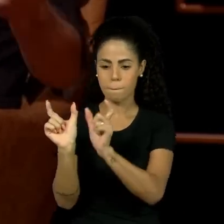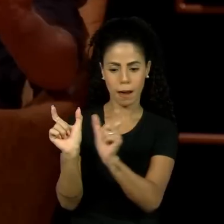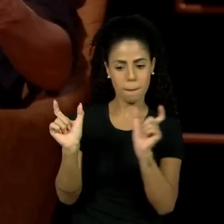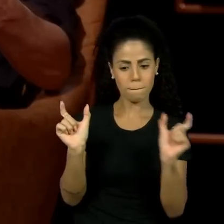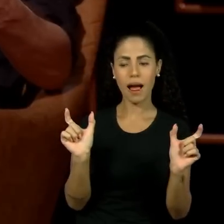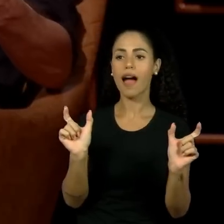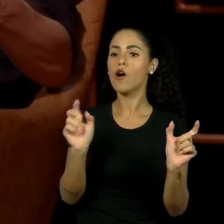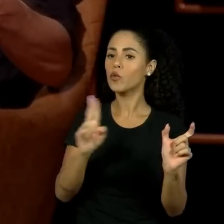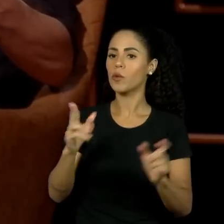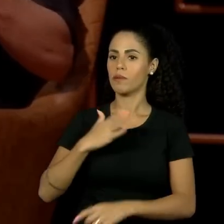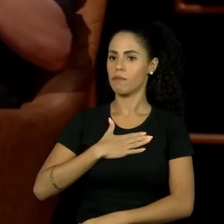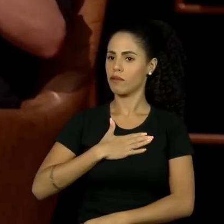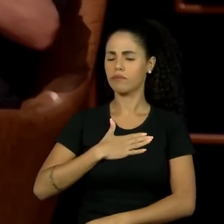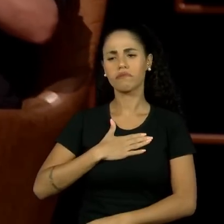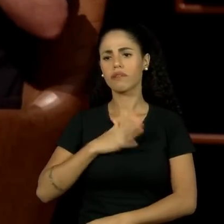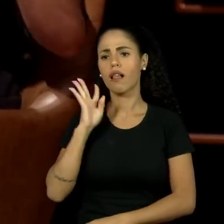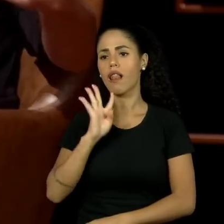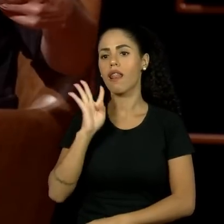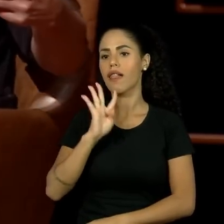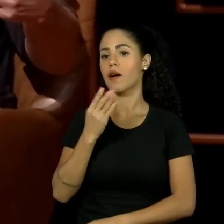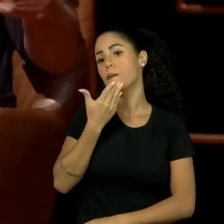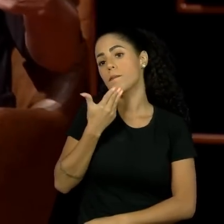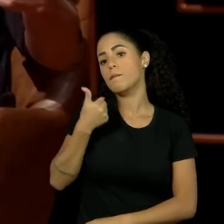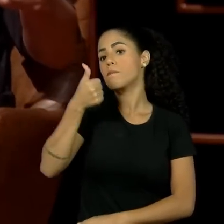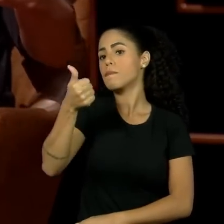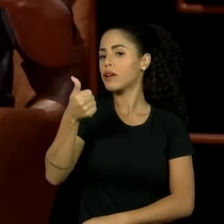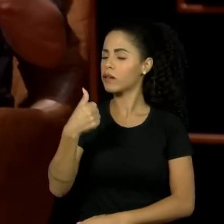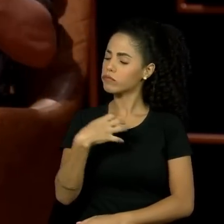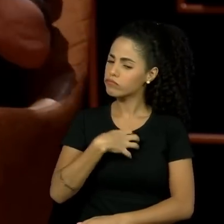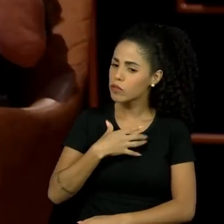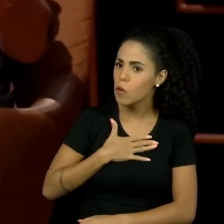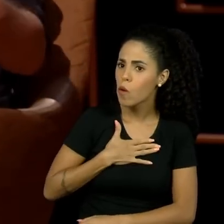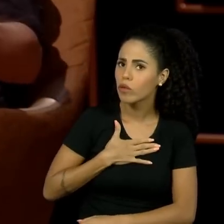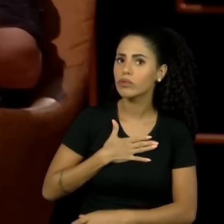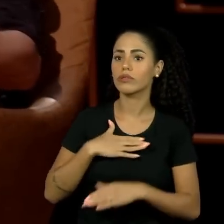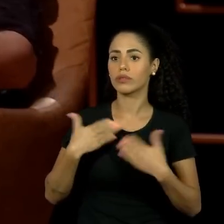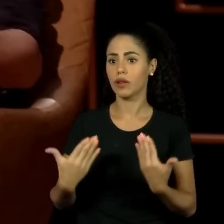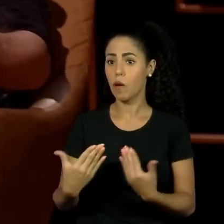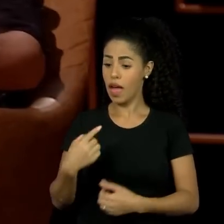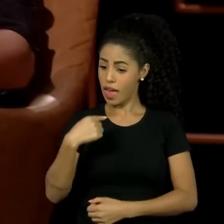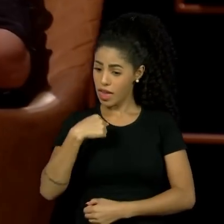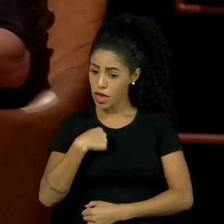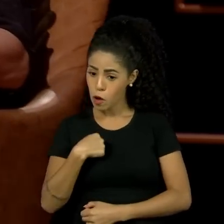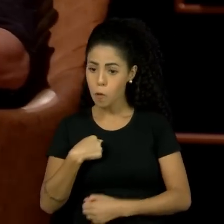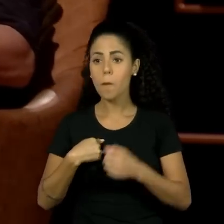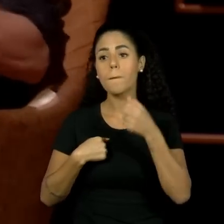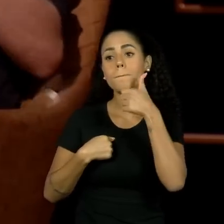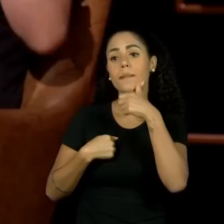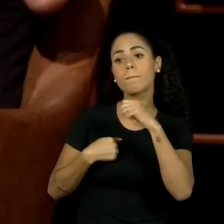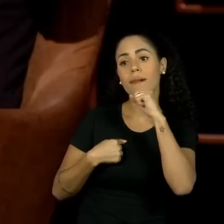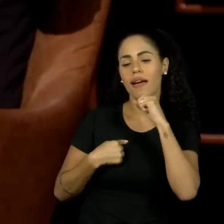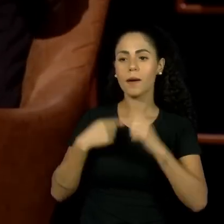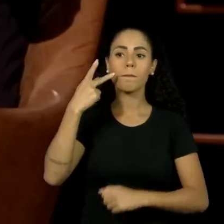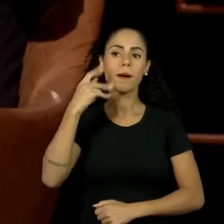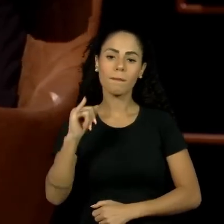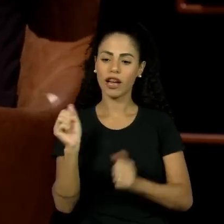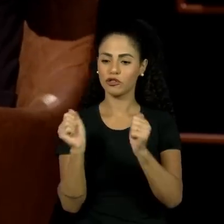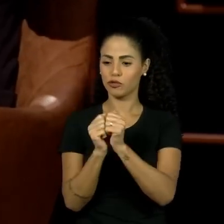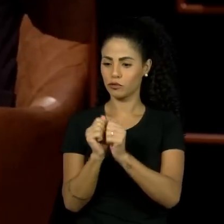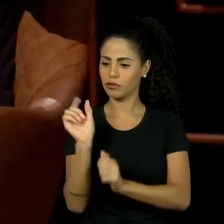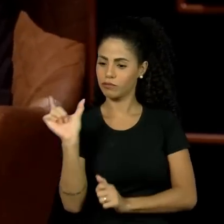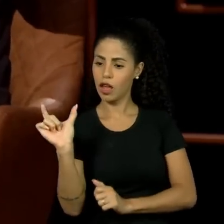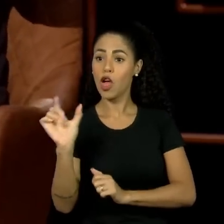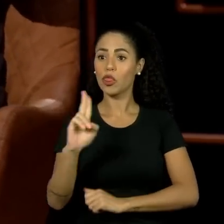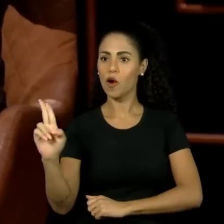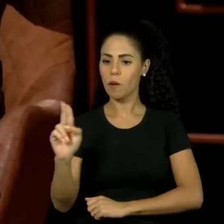só eticamente mais bacana, como esteticamente mais bacana. Eu, minha mãe e meu pai. Então, daí eu